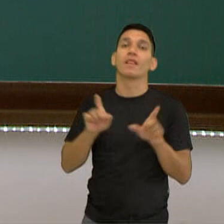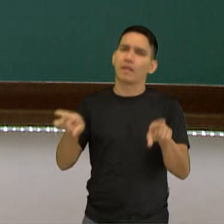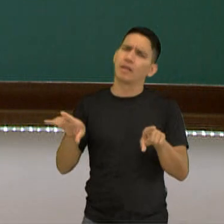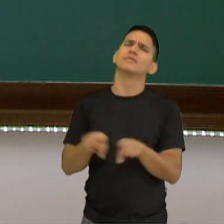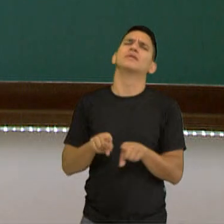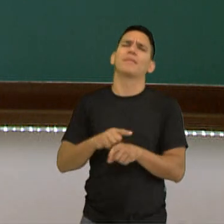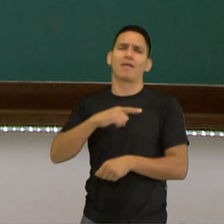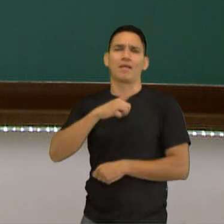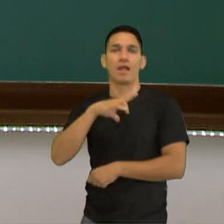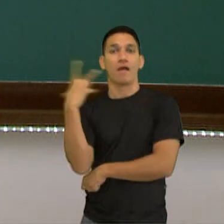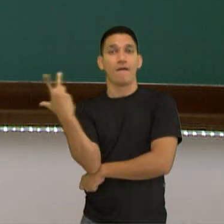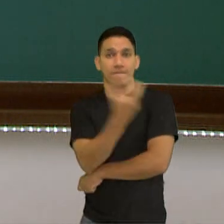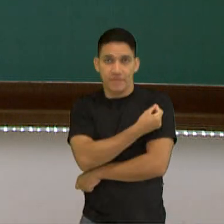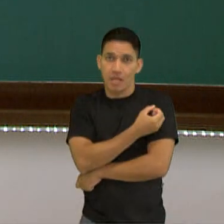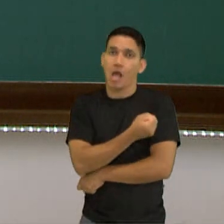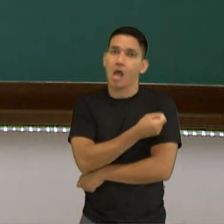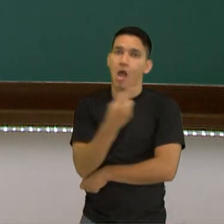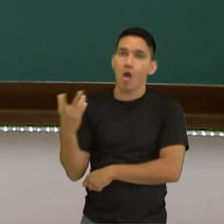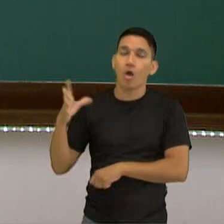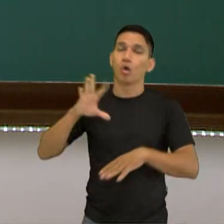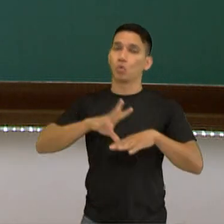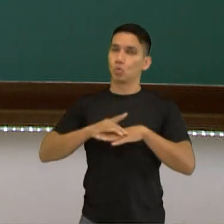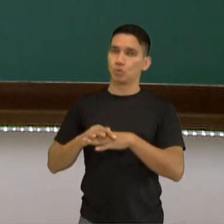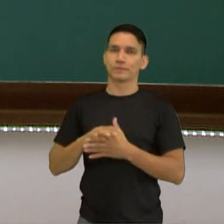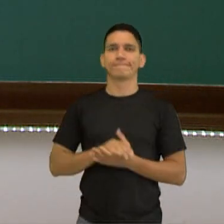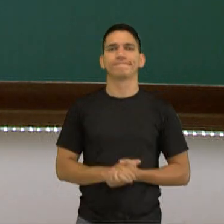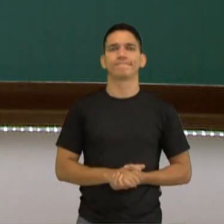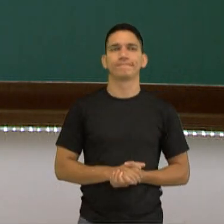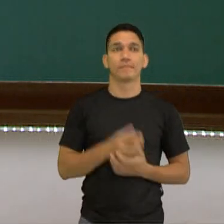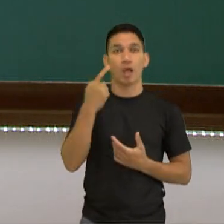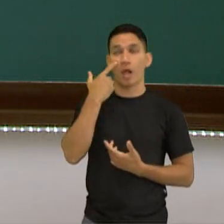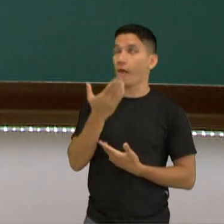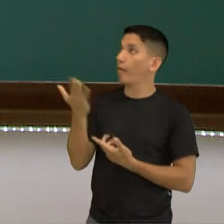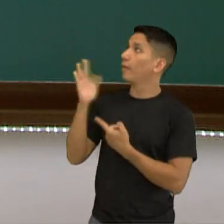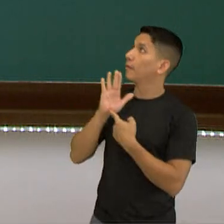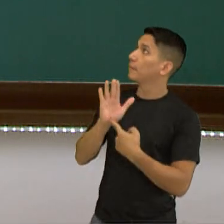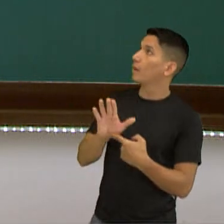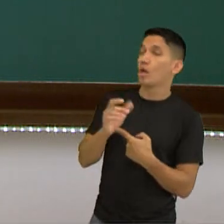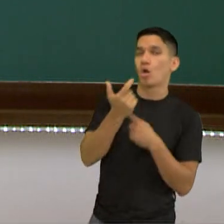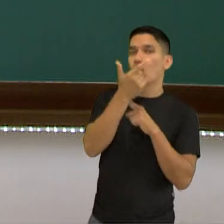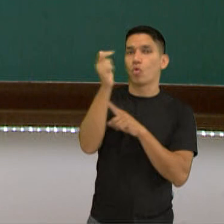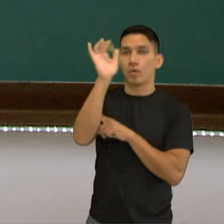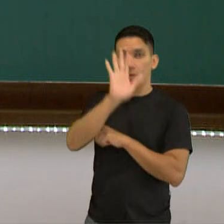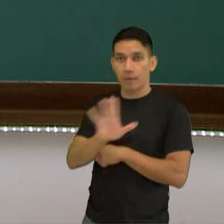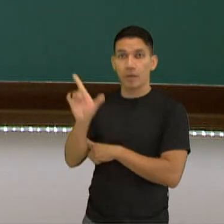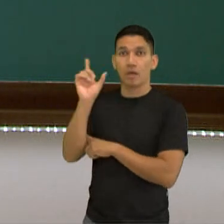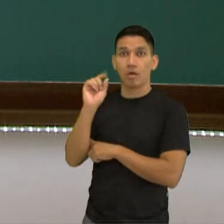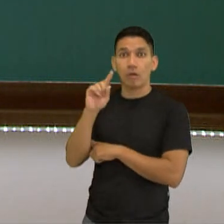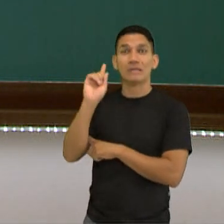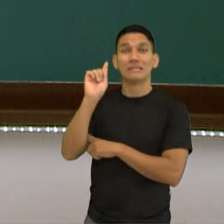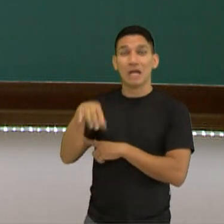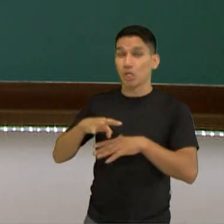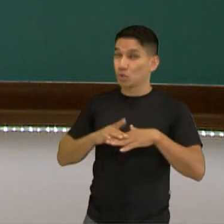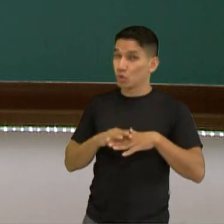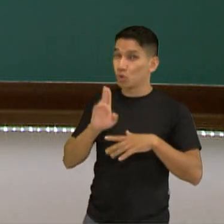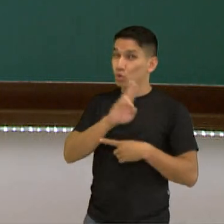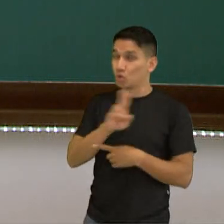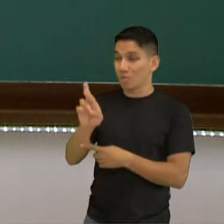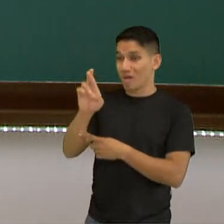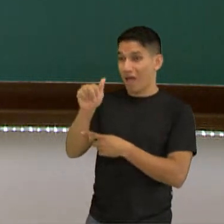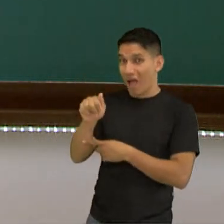vacina para esse tipo de doença. Aqui eu apresento para vocês uma outra, chamada raiva